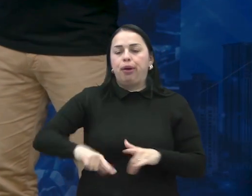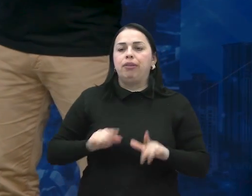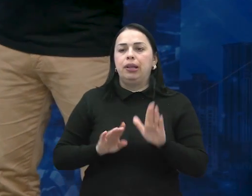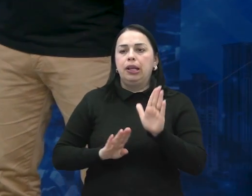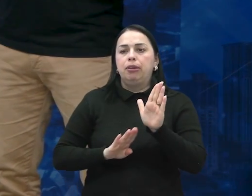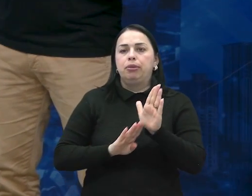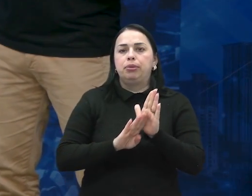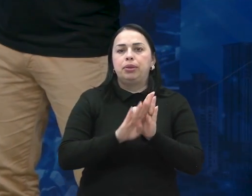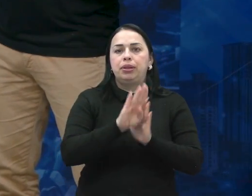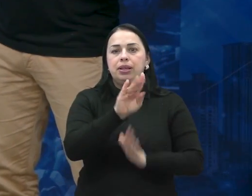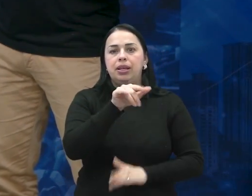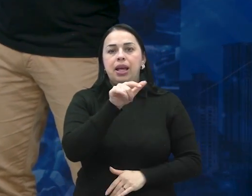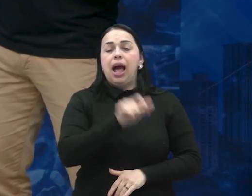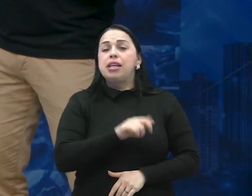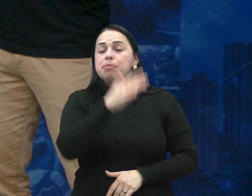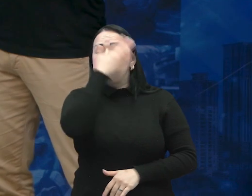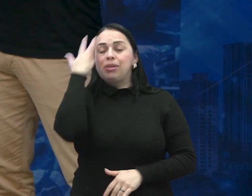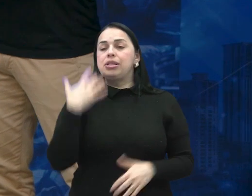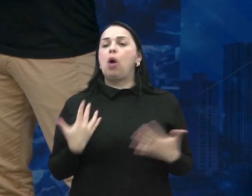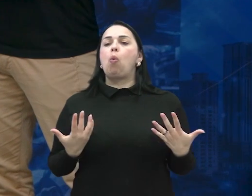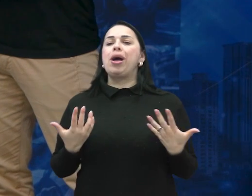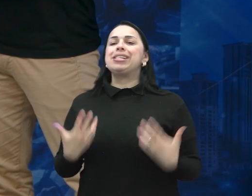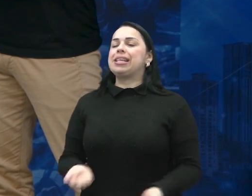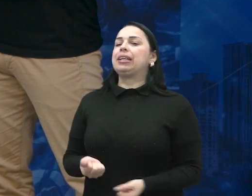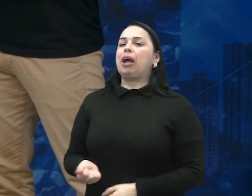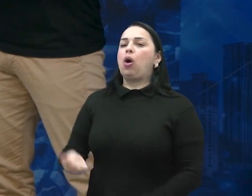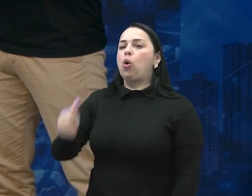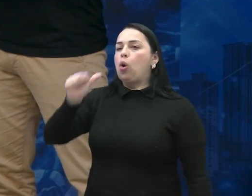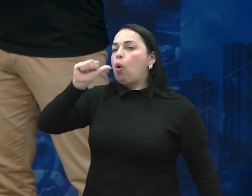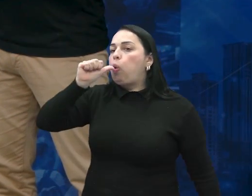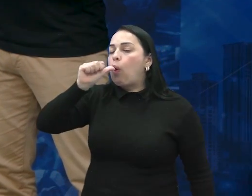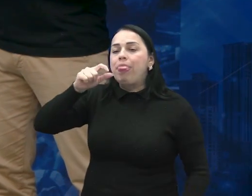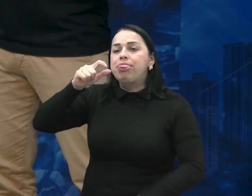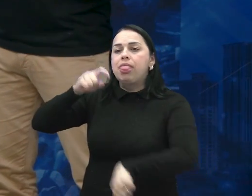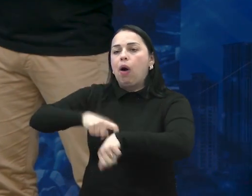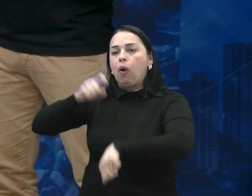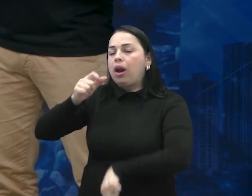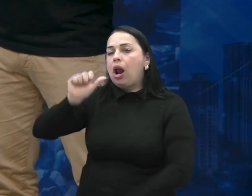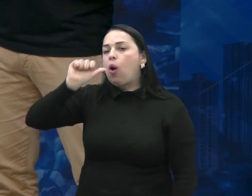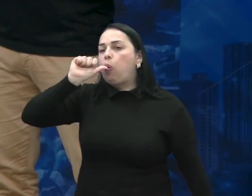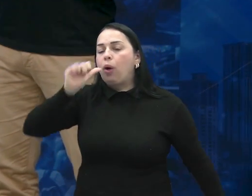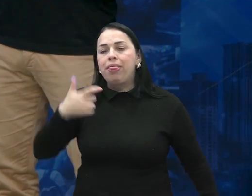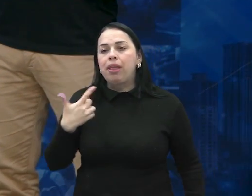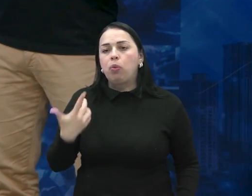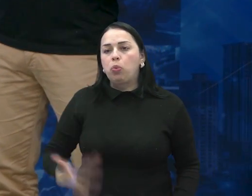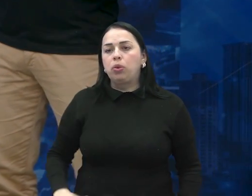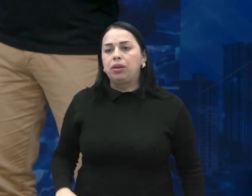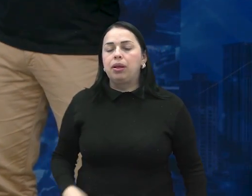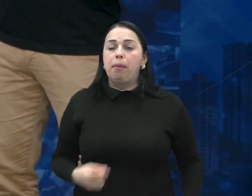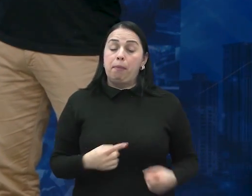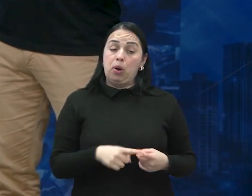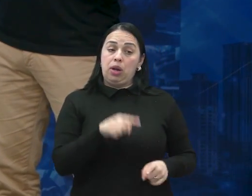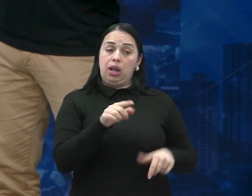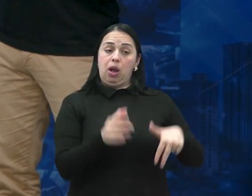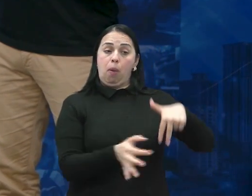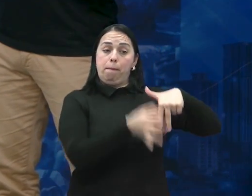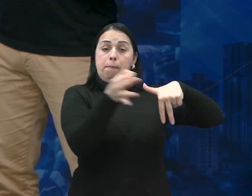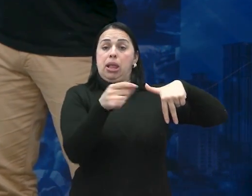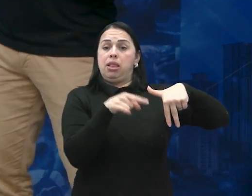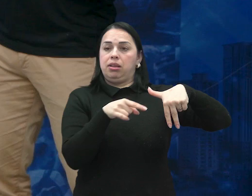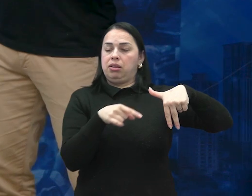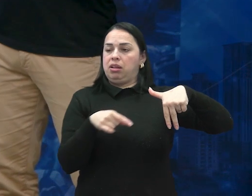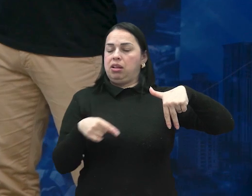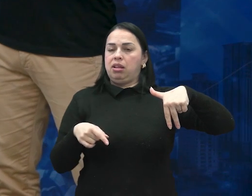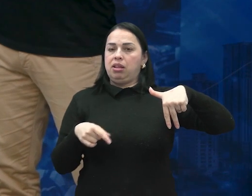começou a acontecer? As pessoas começaram a se recusar a fazer o exame do bafômetro, do etilômetro, sob o argumento de